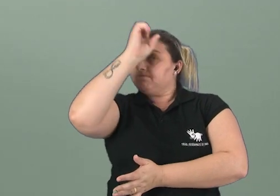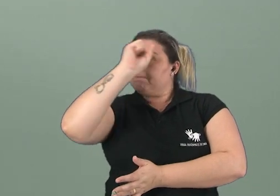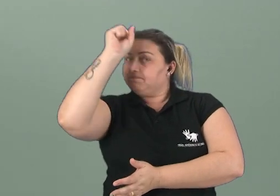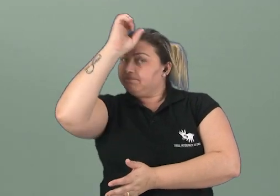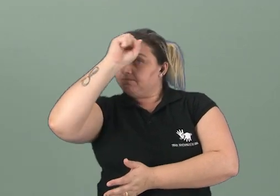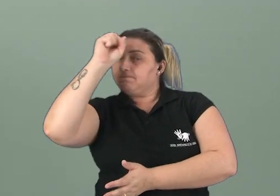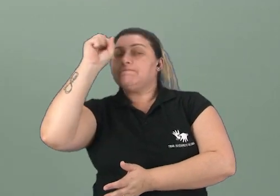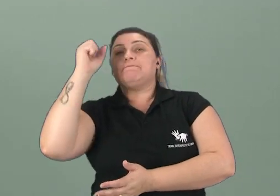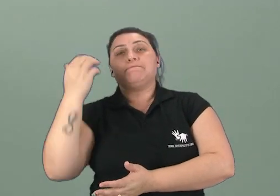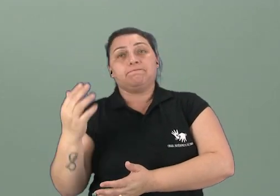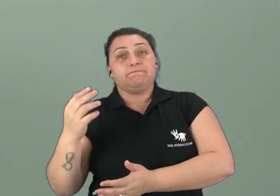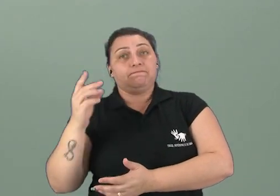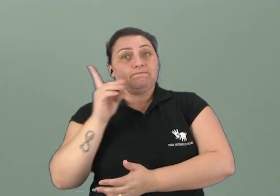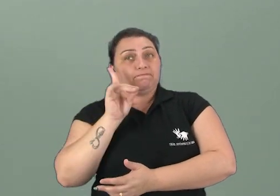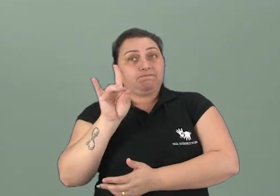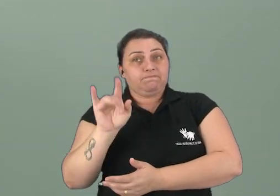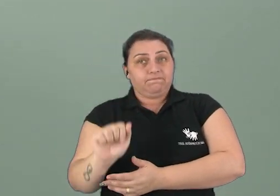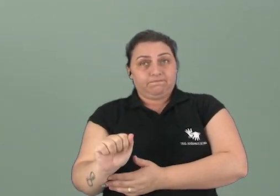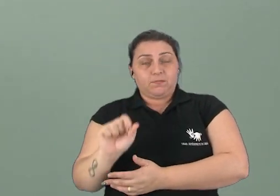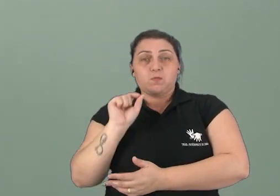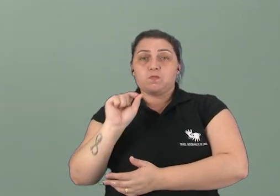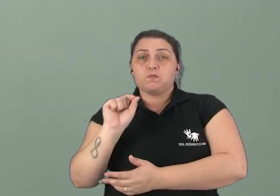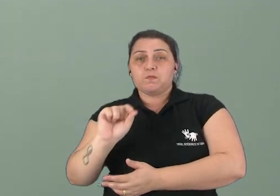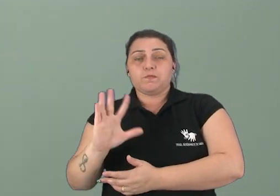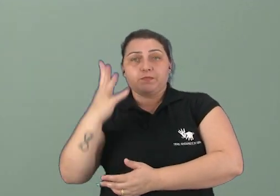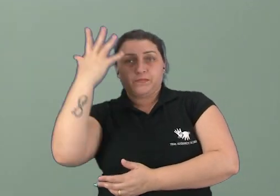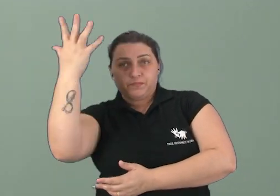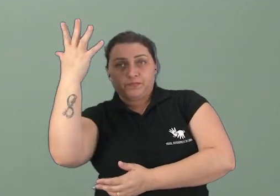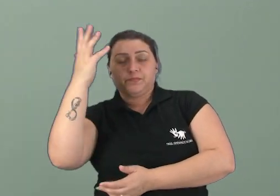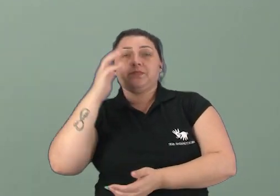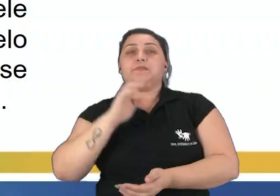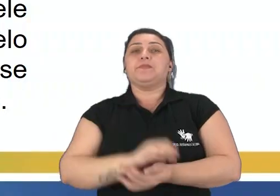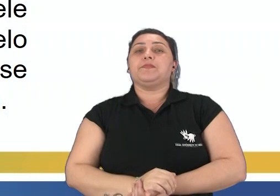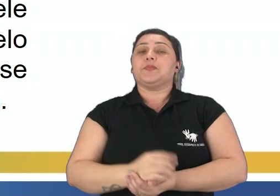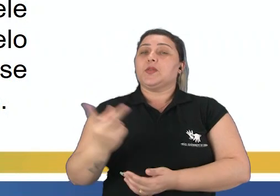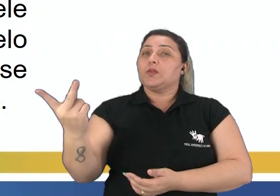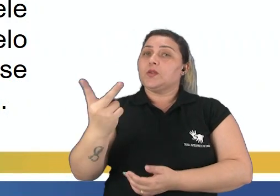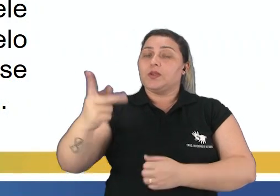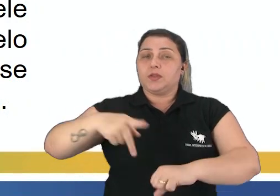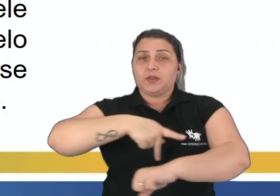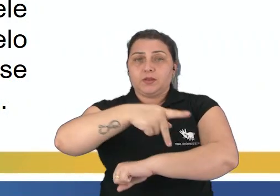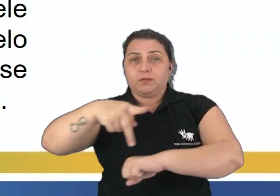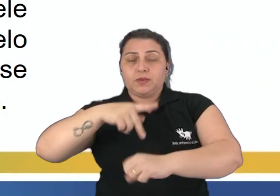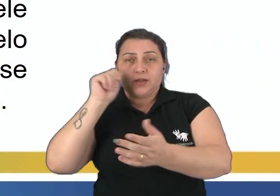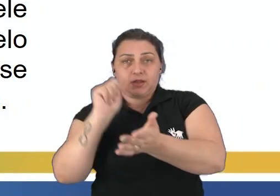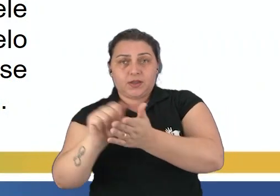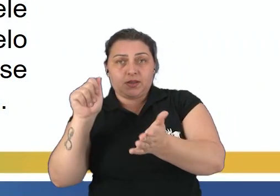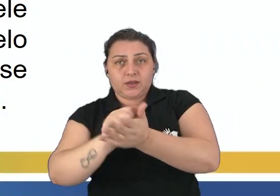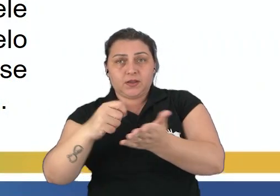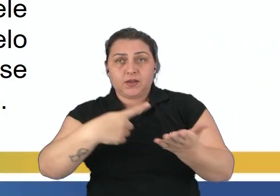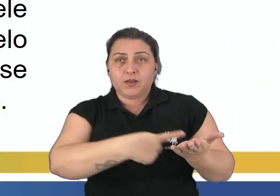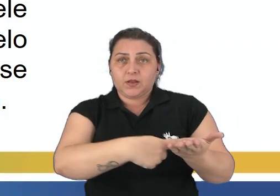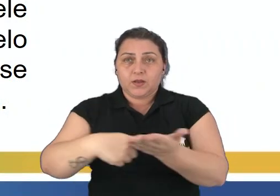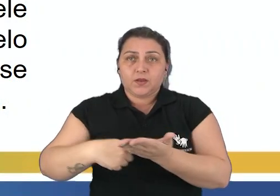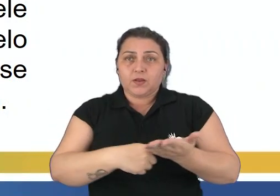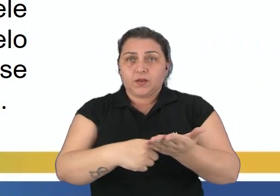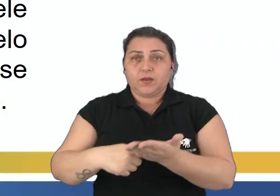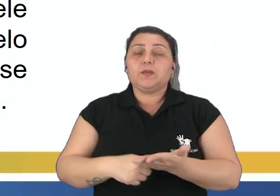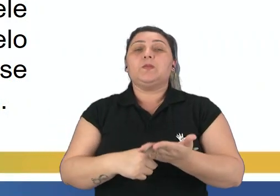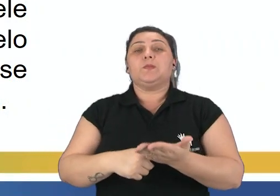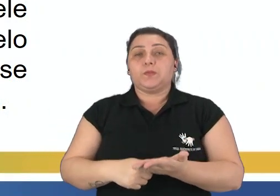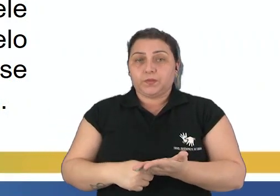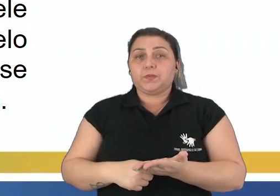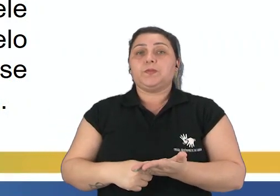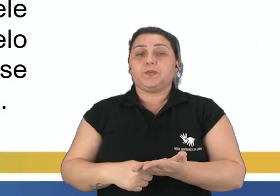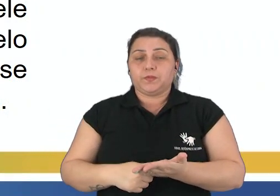um pouco sobre essas datas. E o que aconteceu nessa época? Os dois países eles assinaram um tratado. Era muito